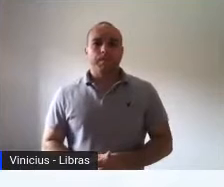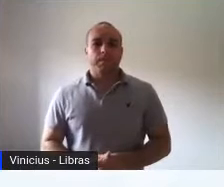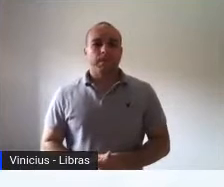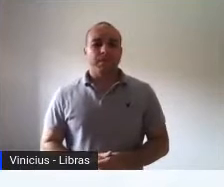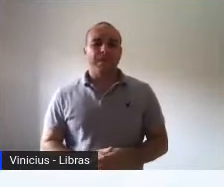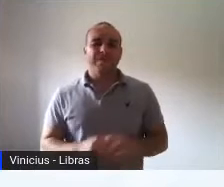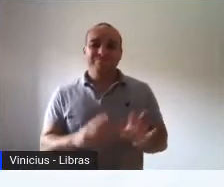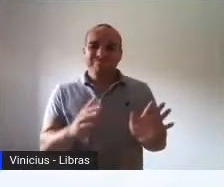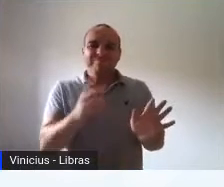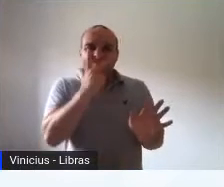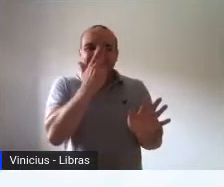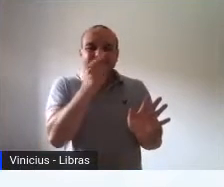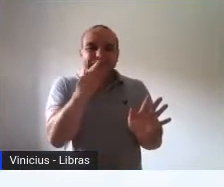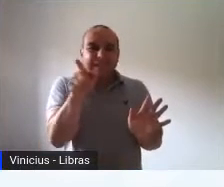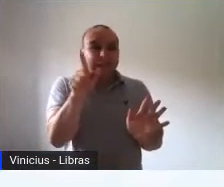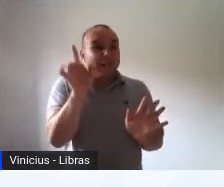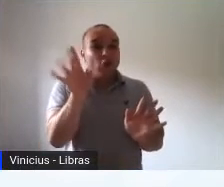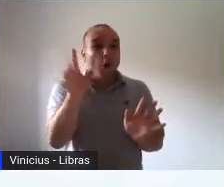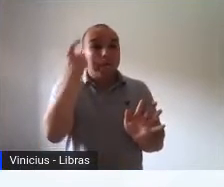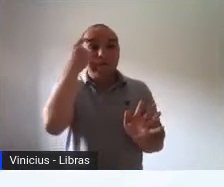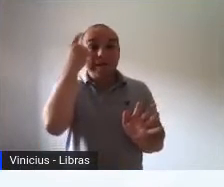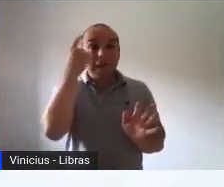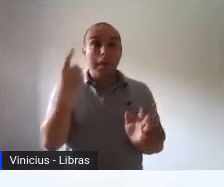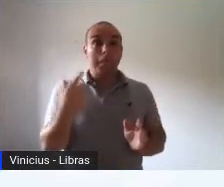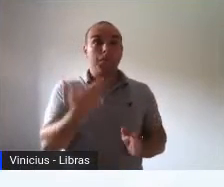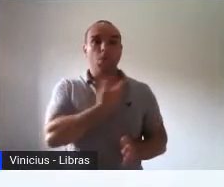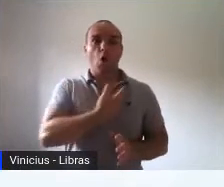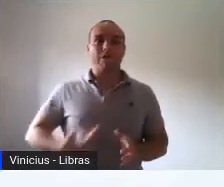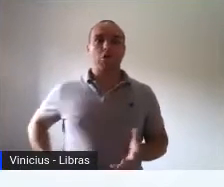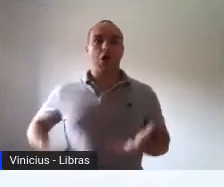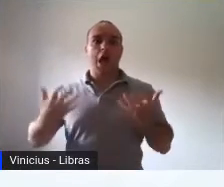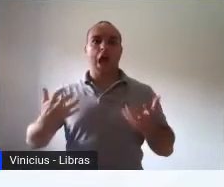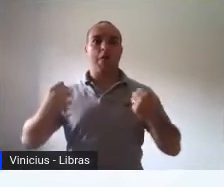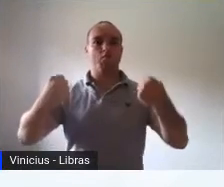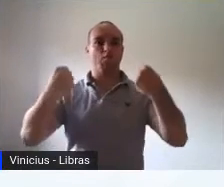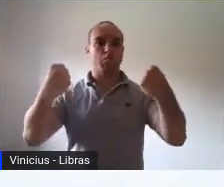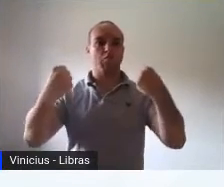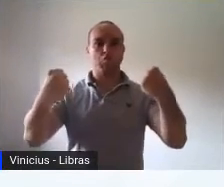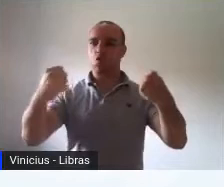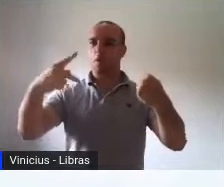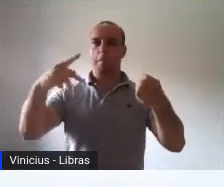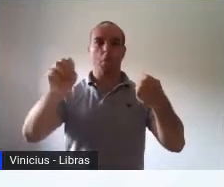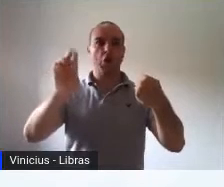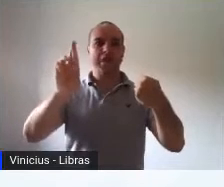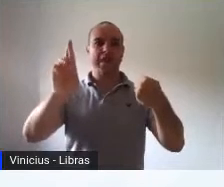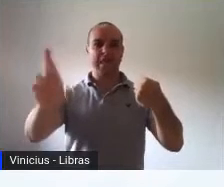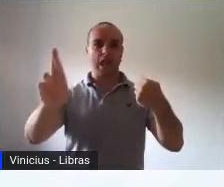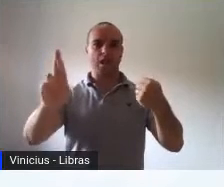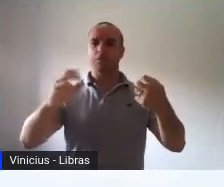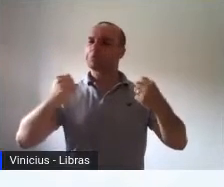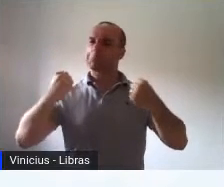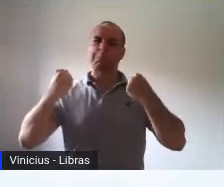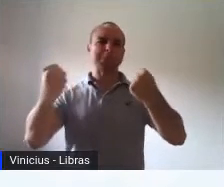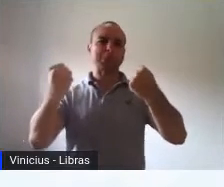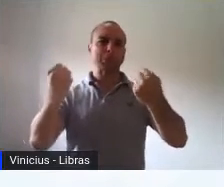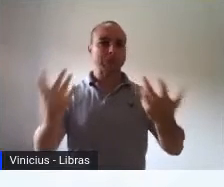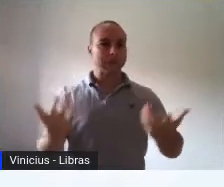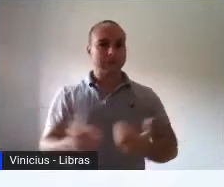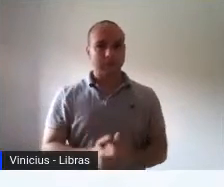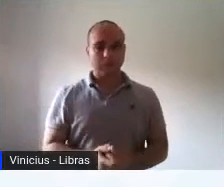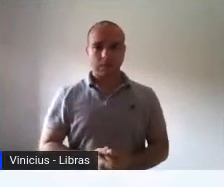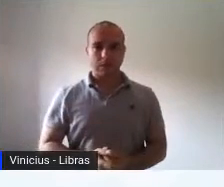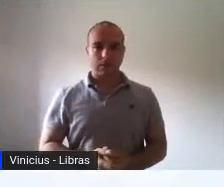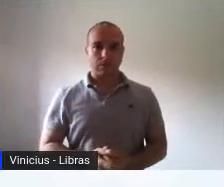é pensando, focando na sociedade. Seria muito importante realmente que o Congresso fizesse um contraponto a isso. Só que eles